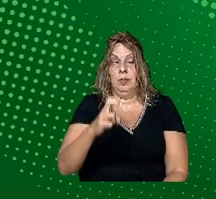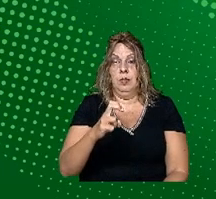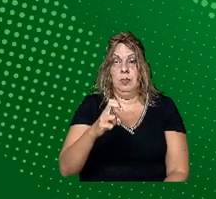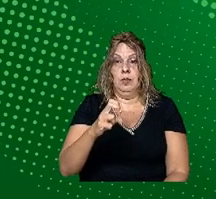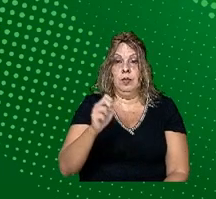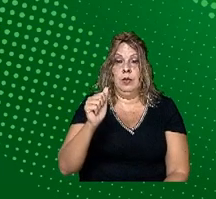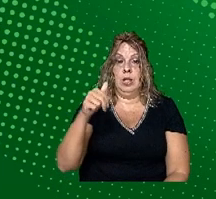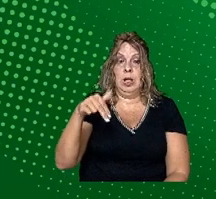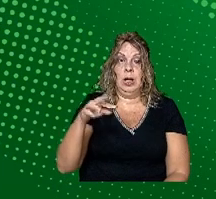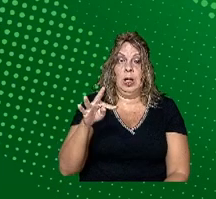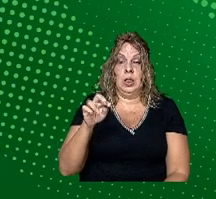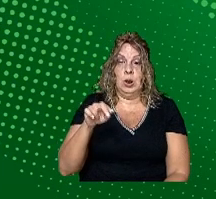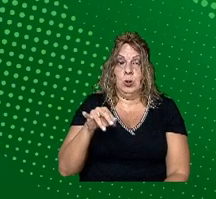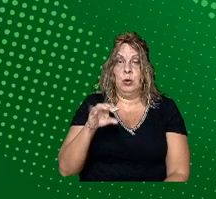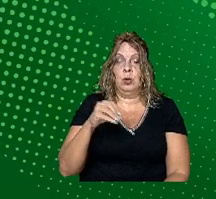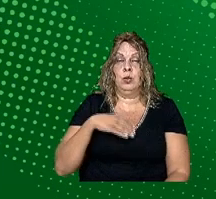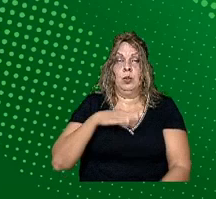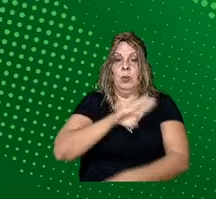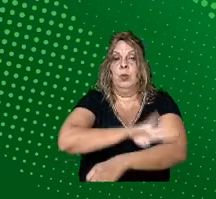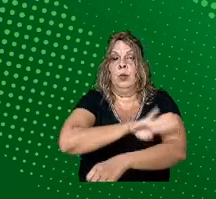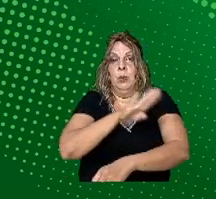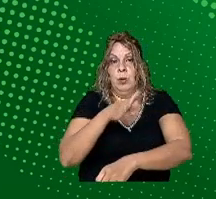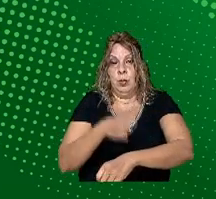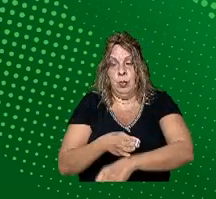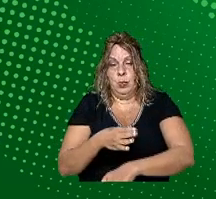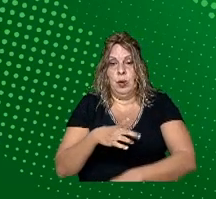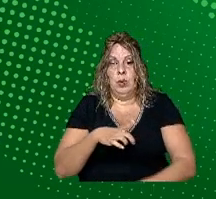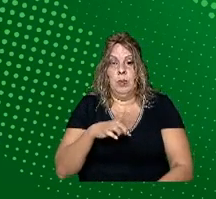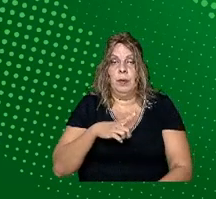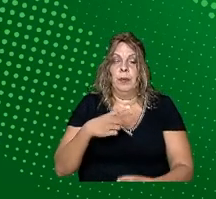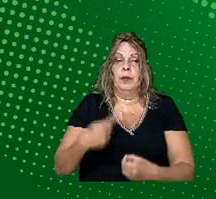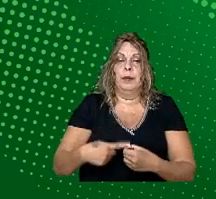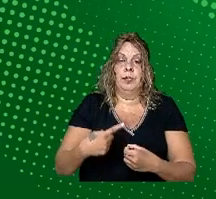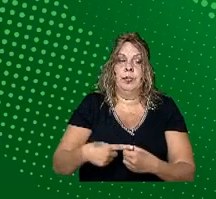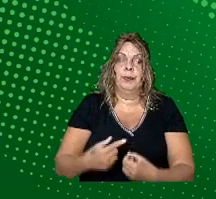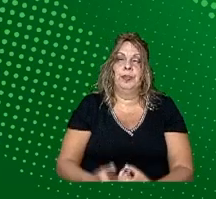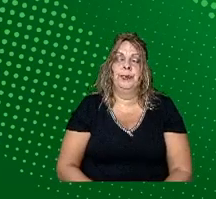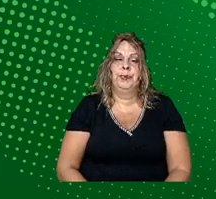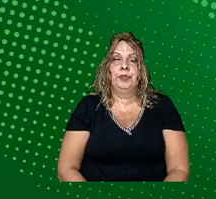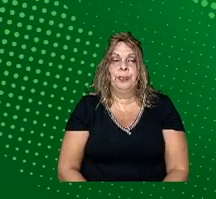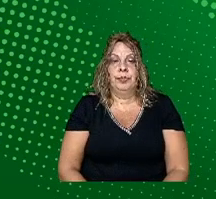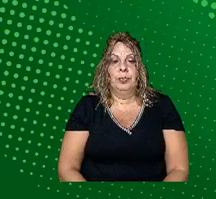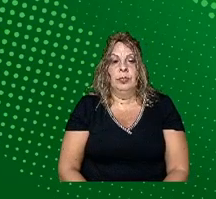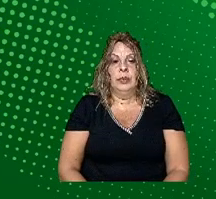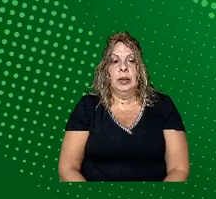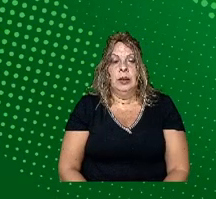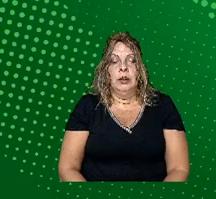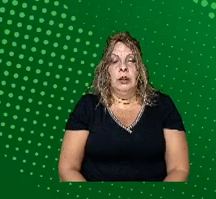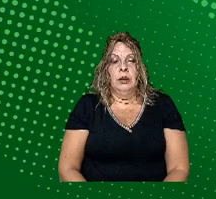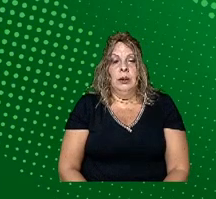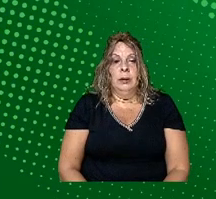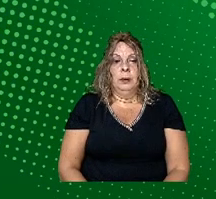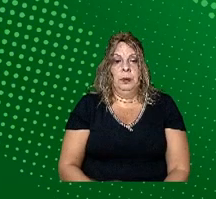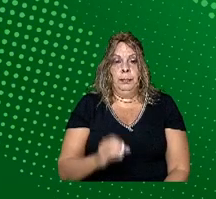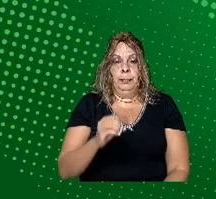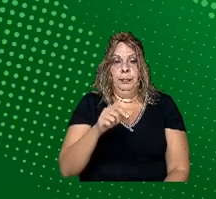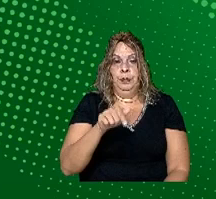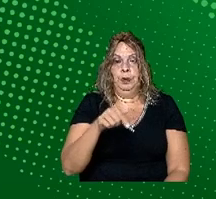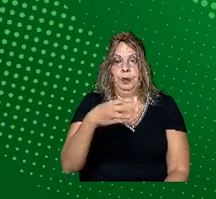005315, Antônio João Augusto, é de Propriá, Lurdinha, Pé Quente, Regional Propriá. Vamos com mais um contemplado,